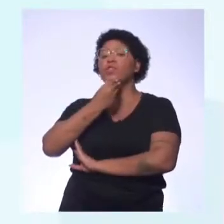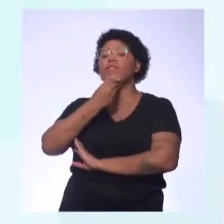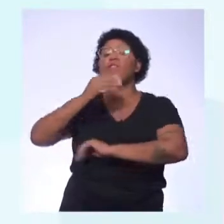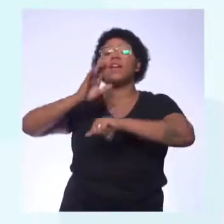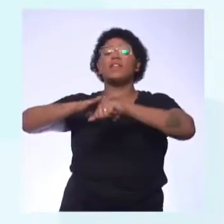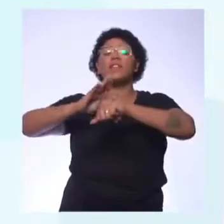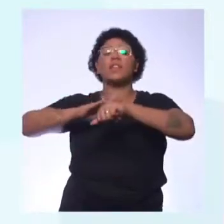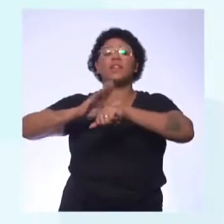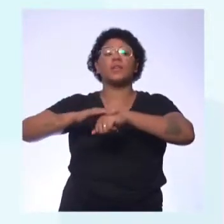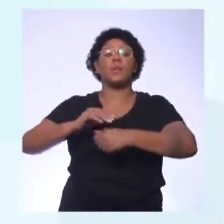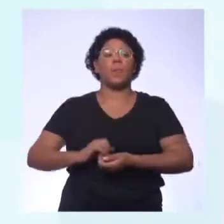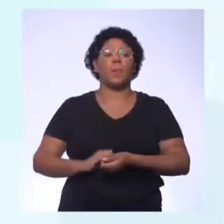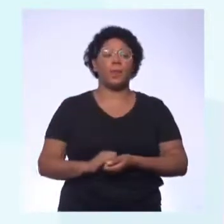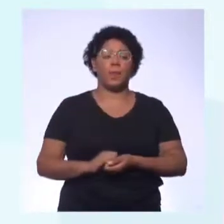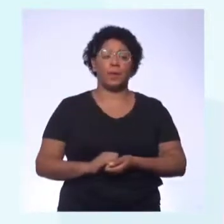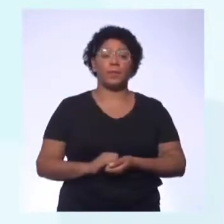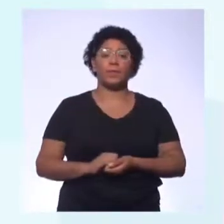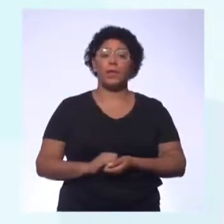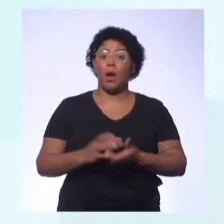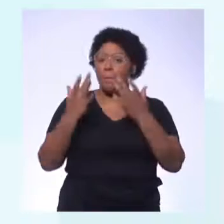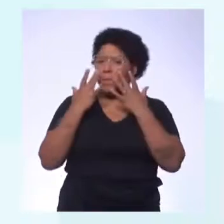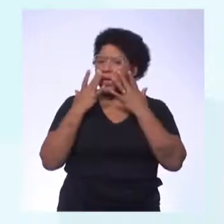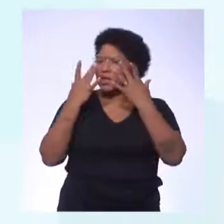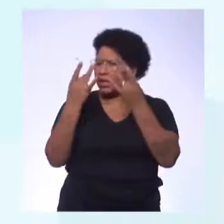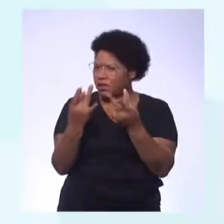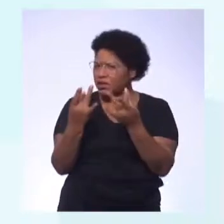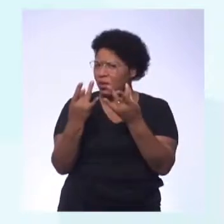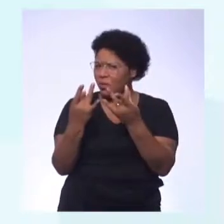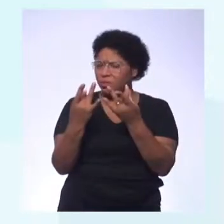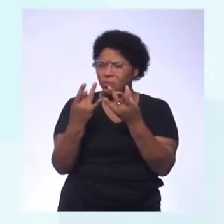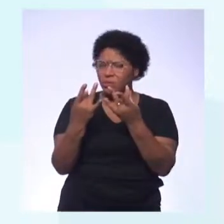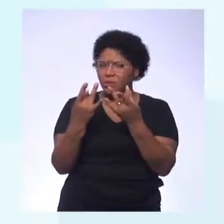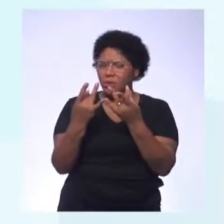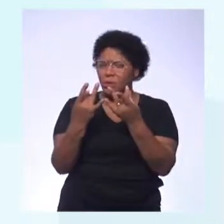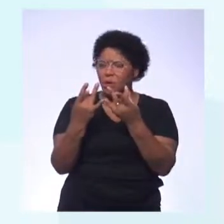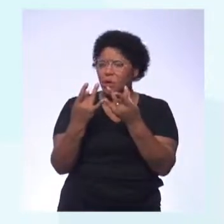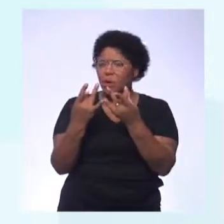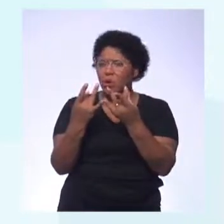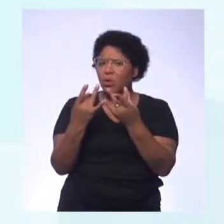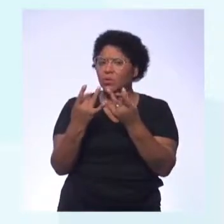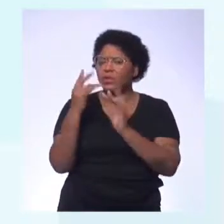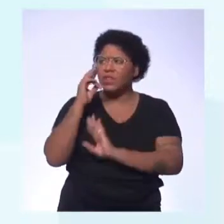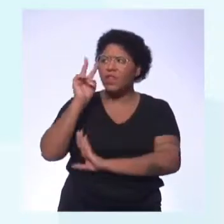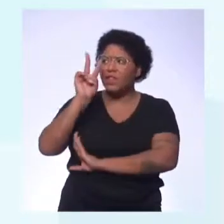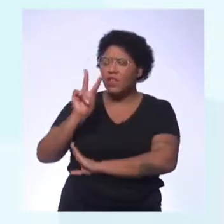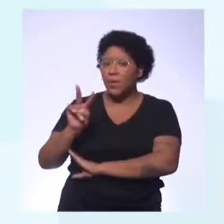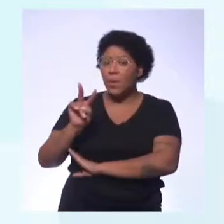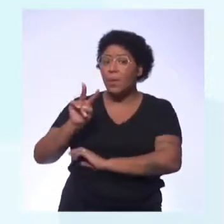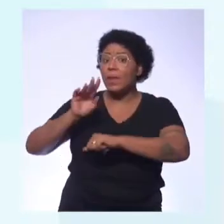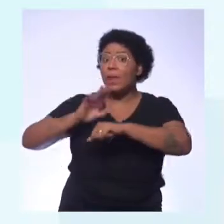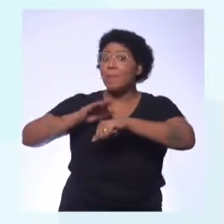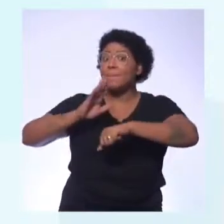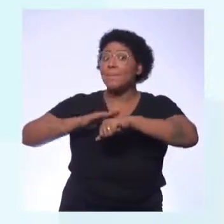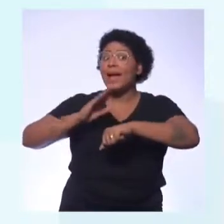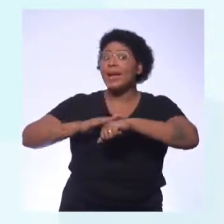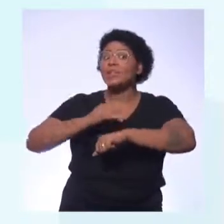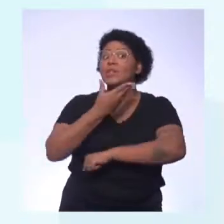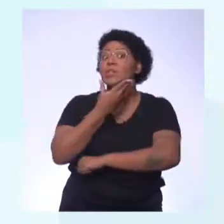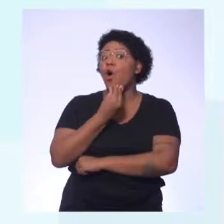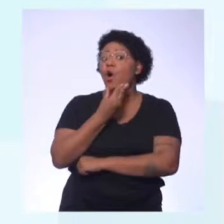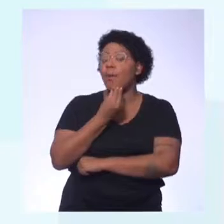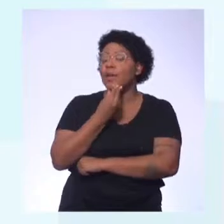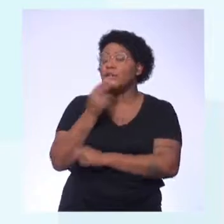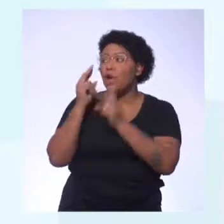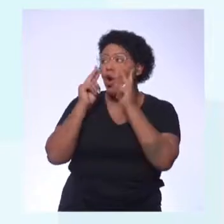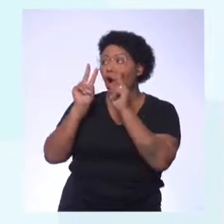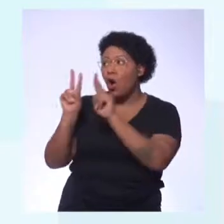fazendo? Aí, novamente, eu quero também que vocês prestem atenção. Eu coloquei os garotos, para vocês saberem que as palavras elas